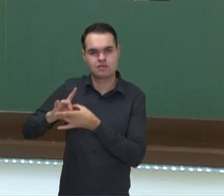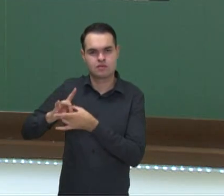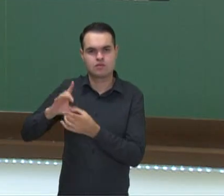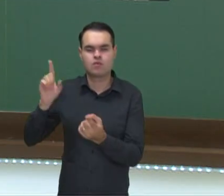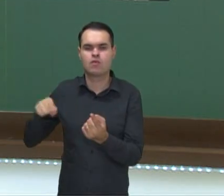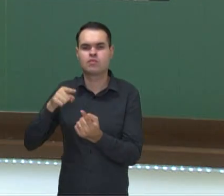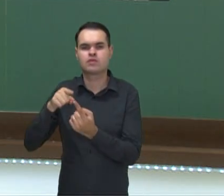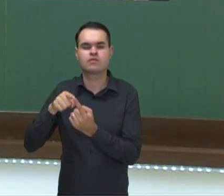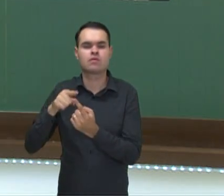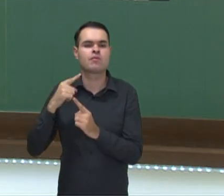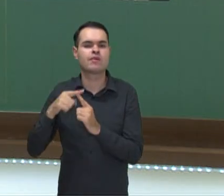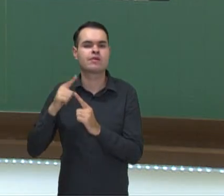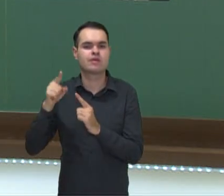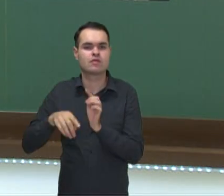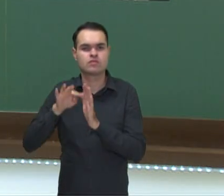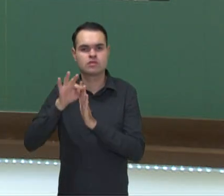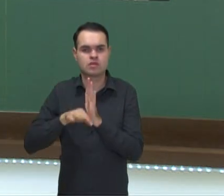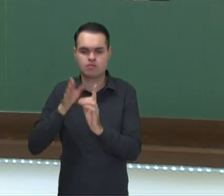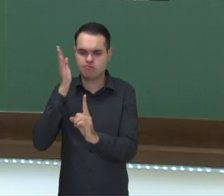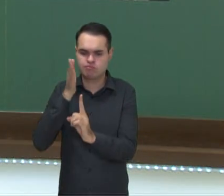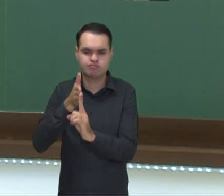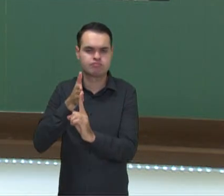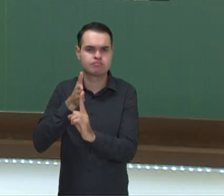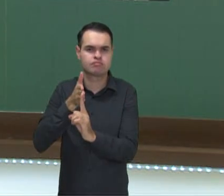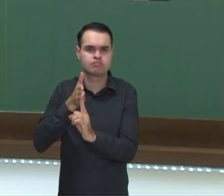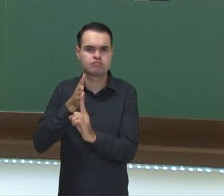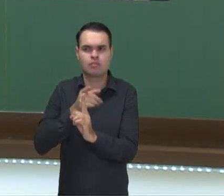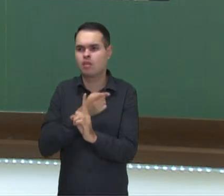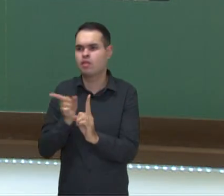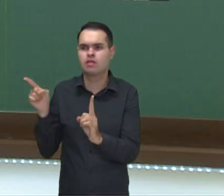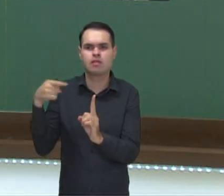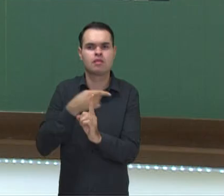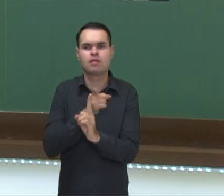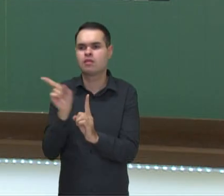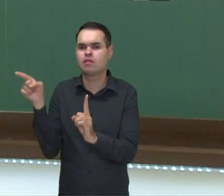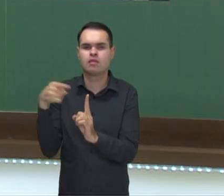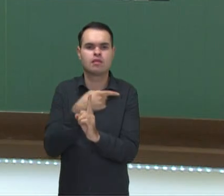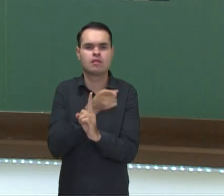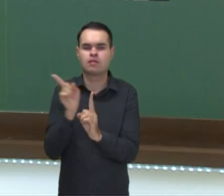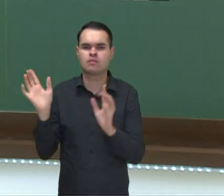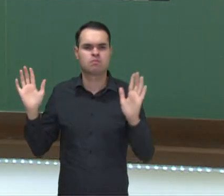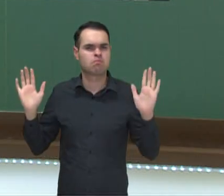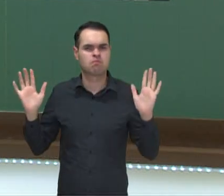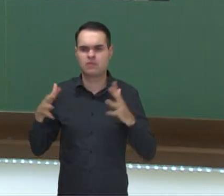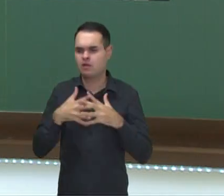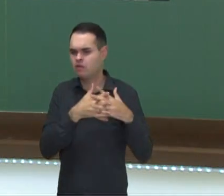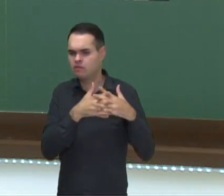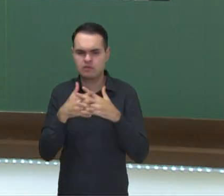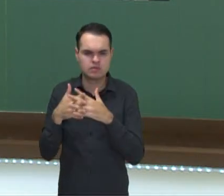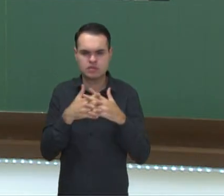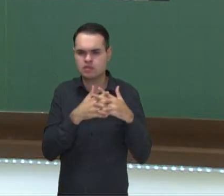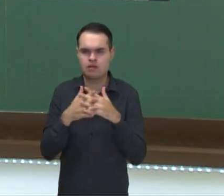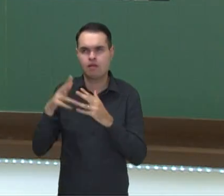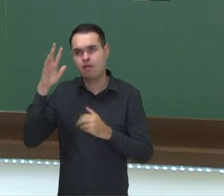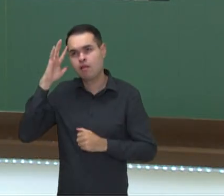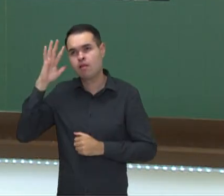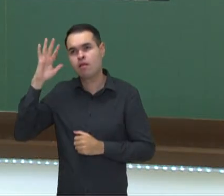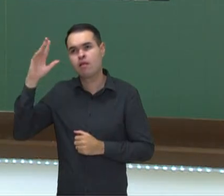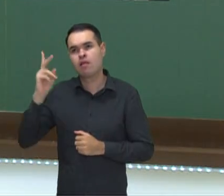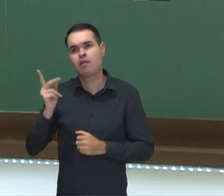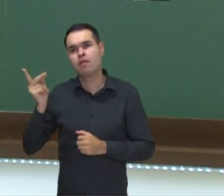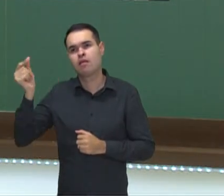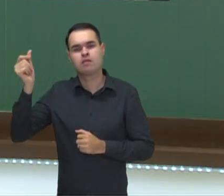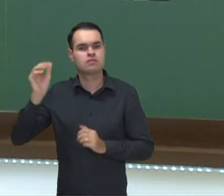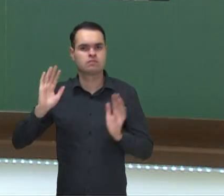Objetividade é porque o texto ele remete ao assunto, ele não faz voltas, confusões, devaneios. Ele